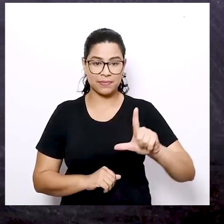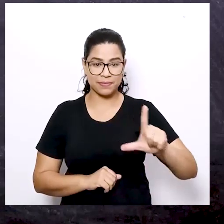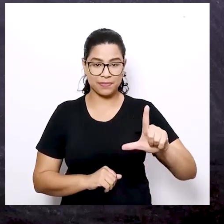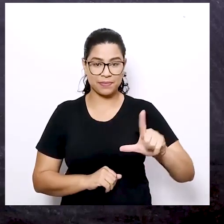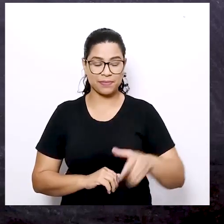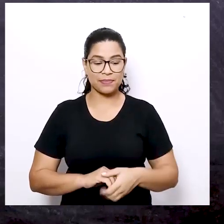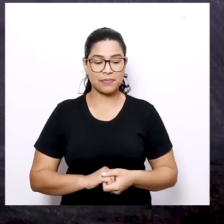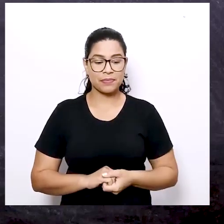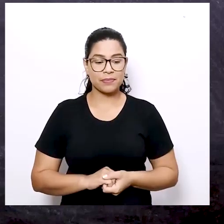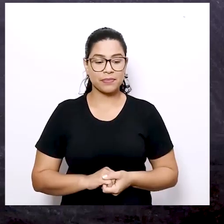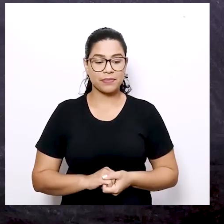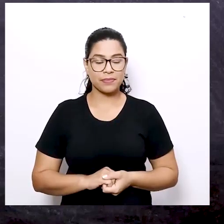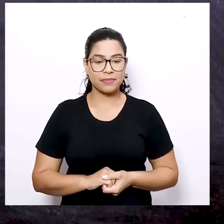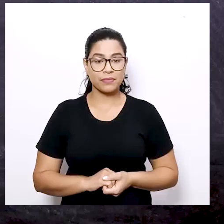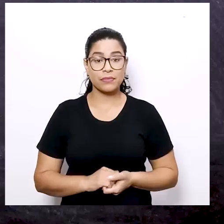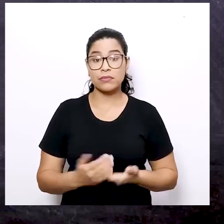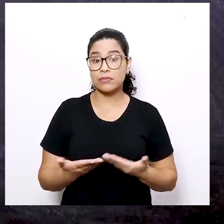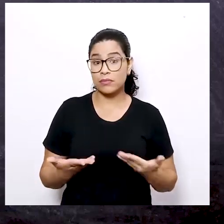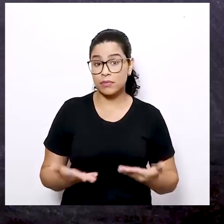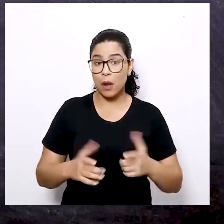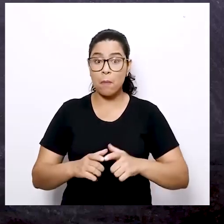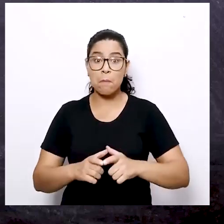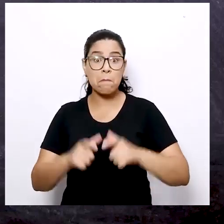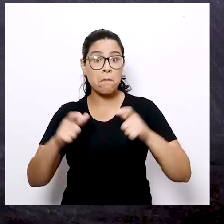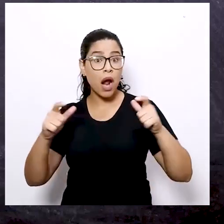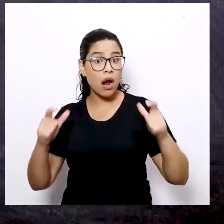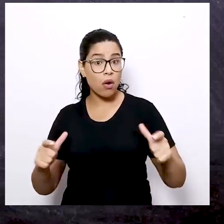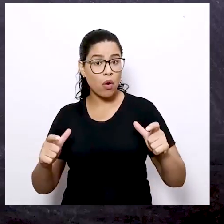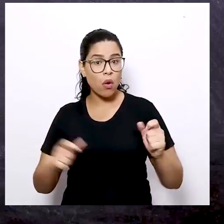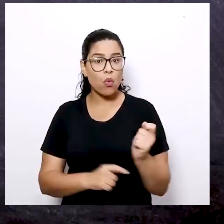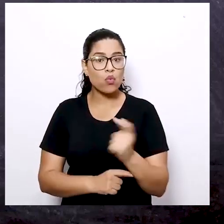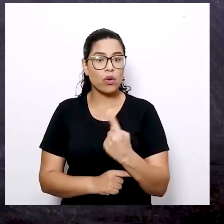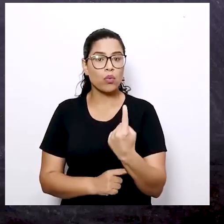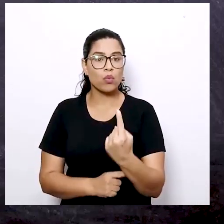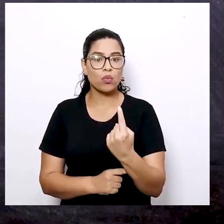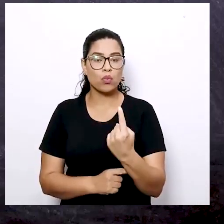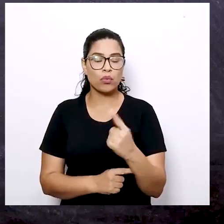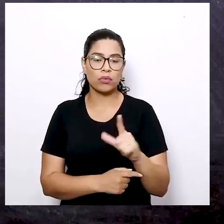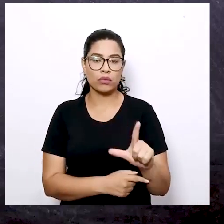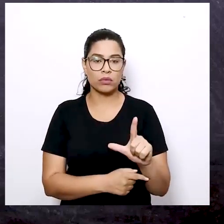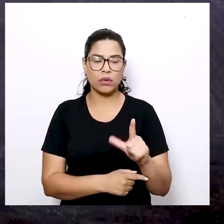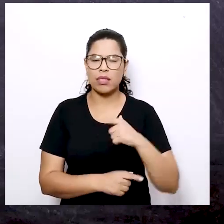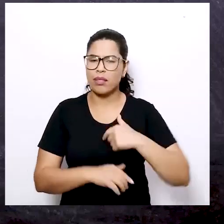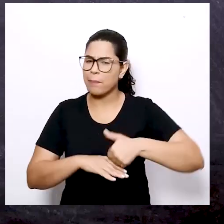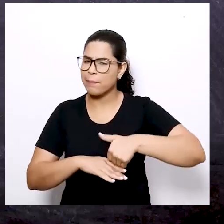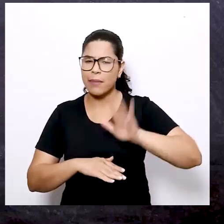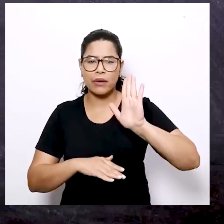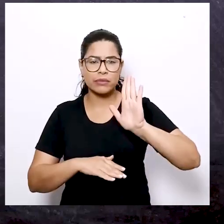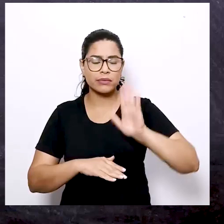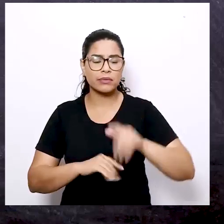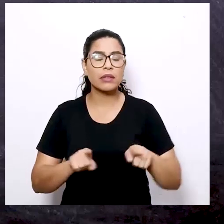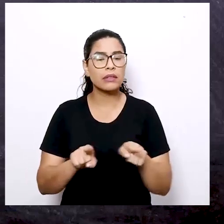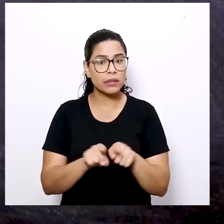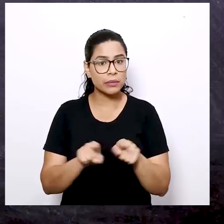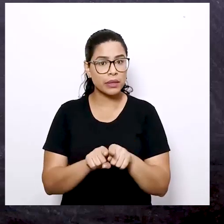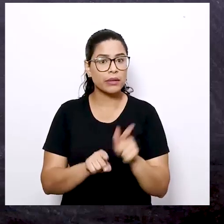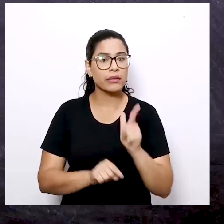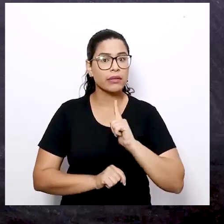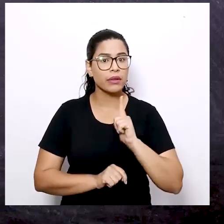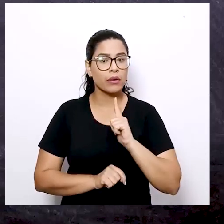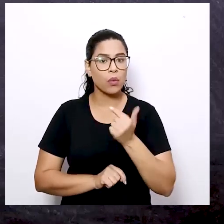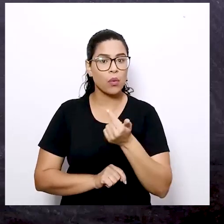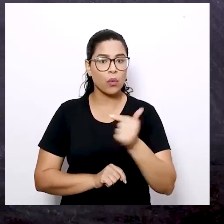litros. Esses são recipientes maiores do que 1 litro. Temos muitos mais, mas temos